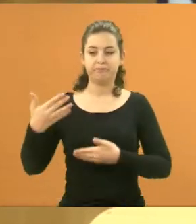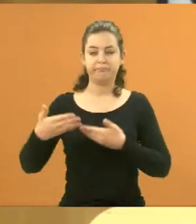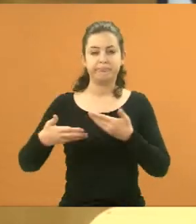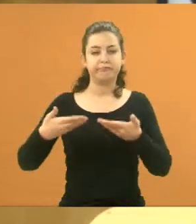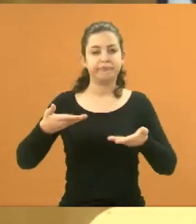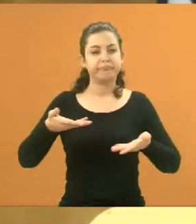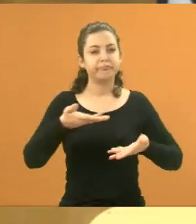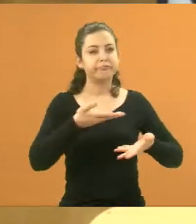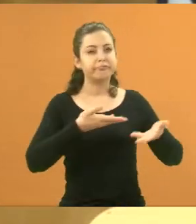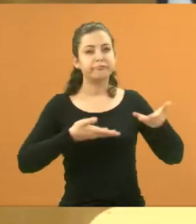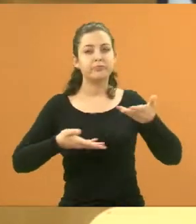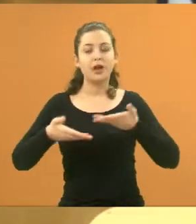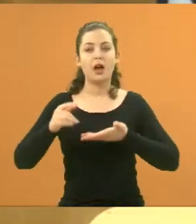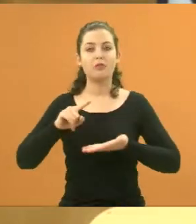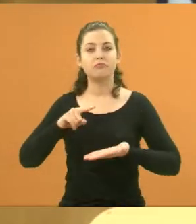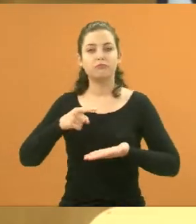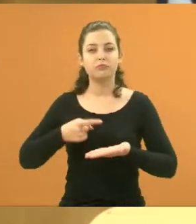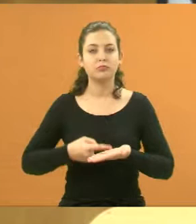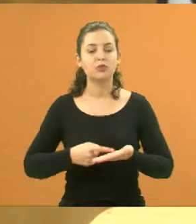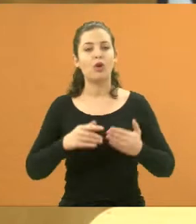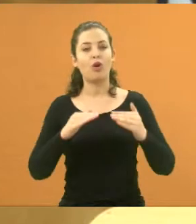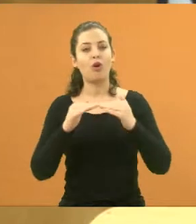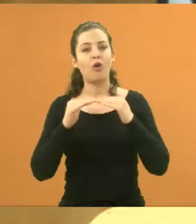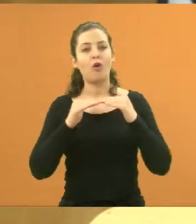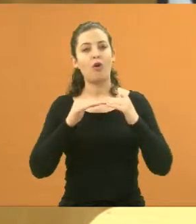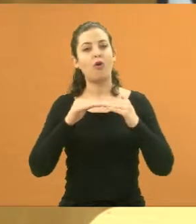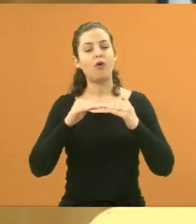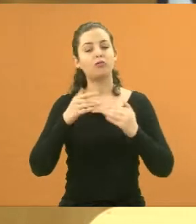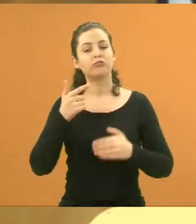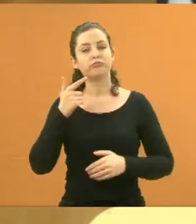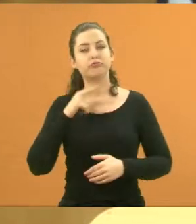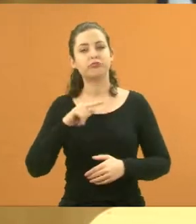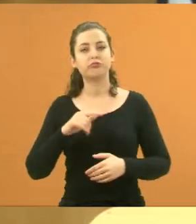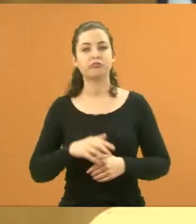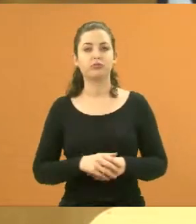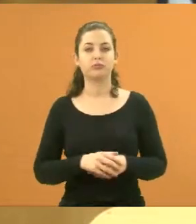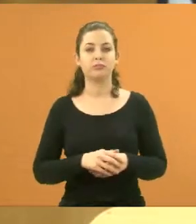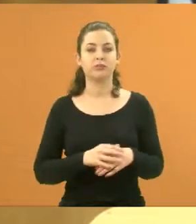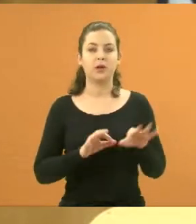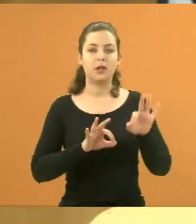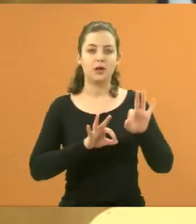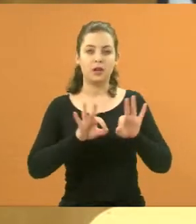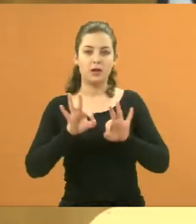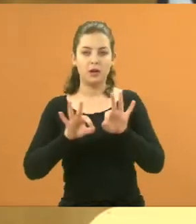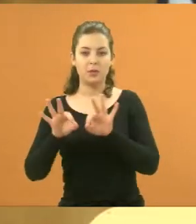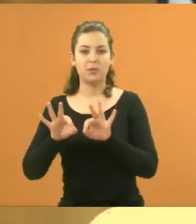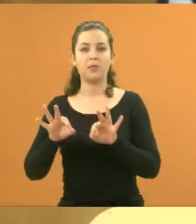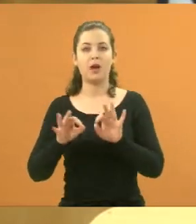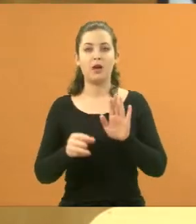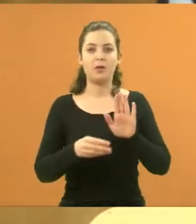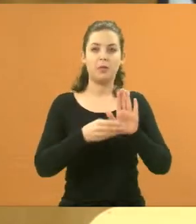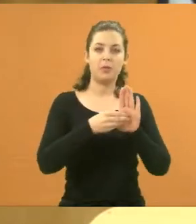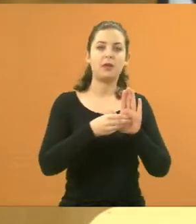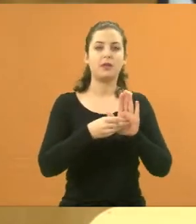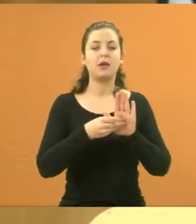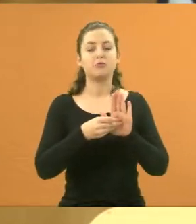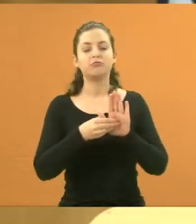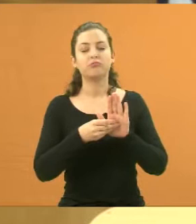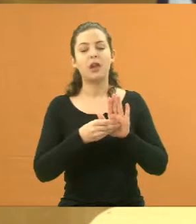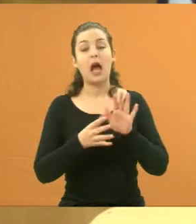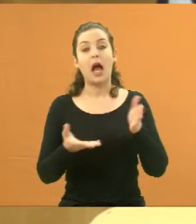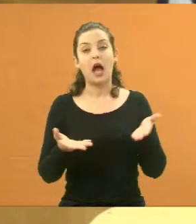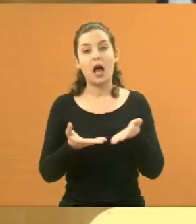aí, com todos os vereadores e conseguimos remendar esse projeto, né, com uma emenda aí que, sem dúvida,